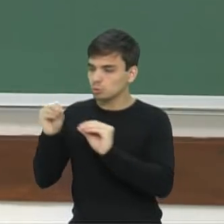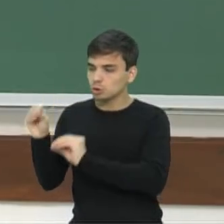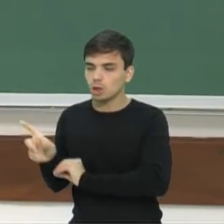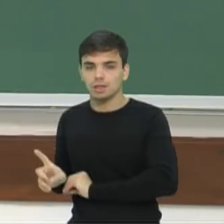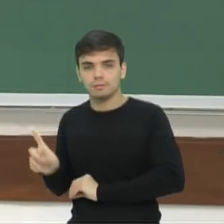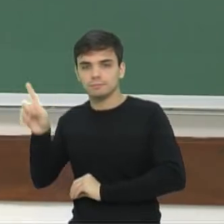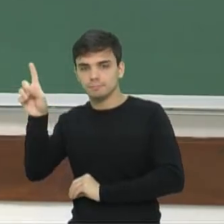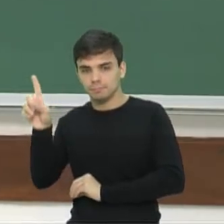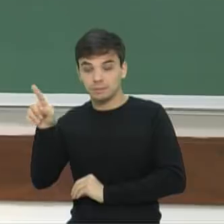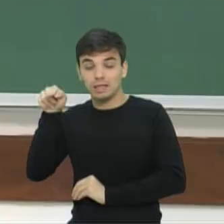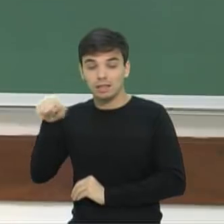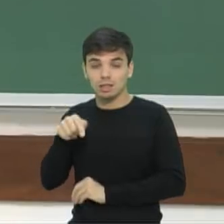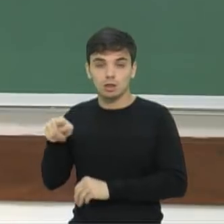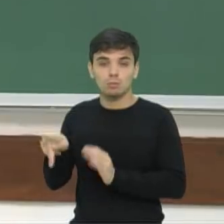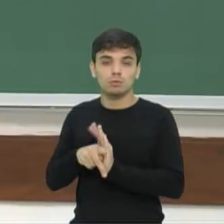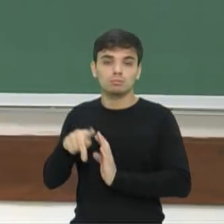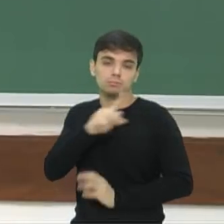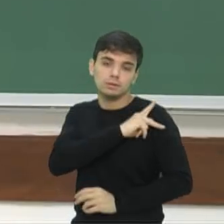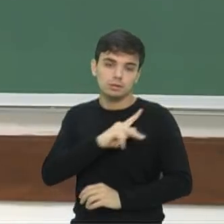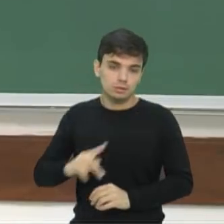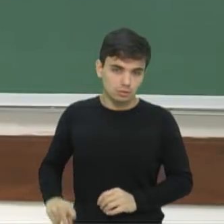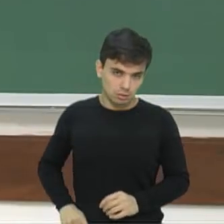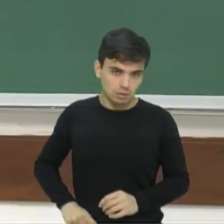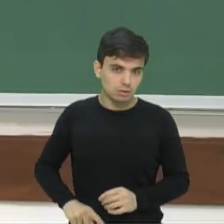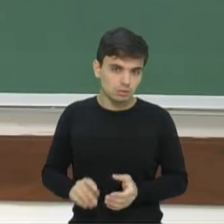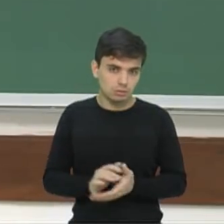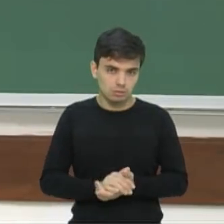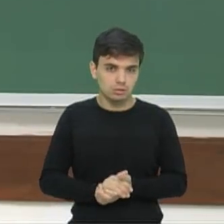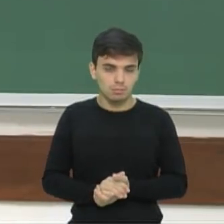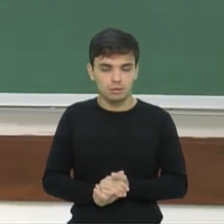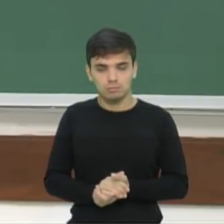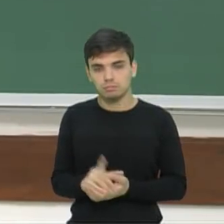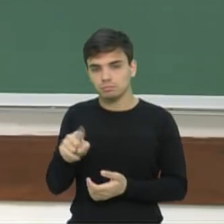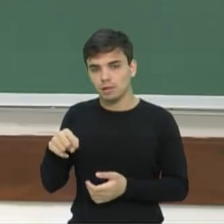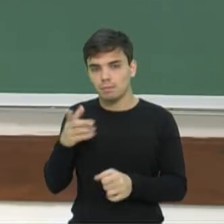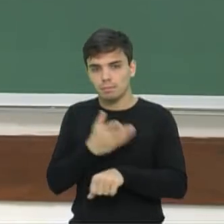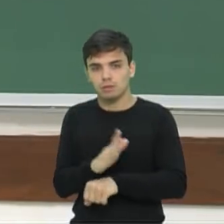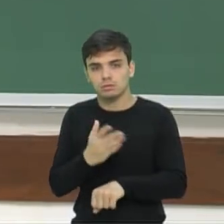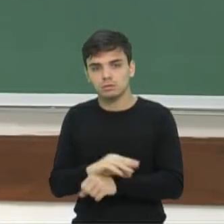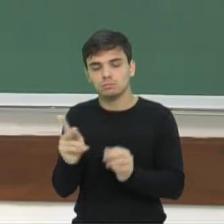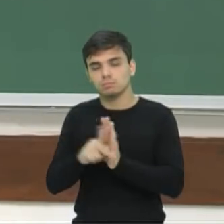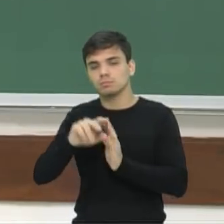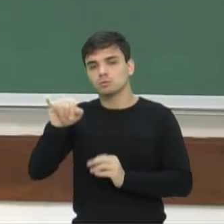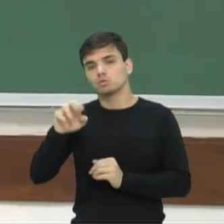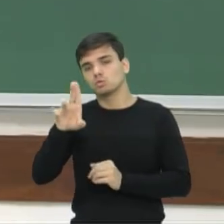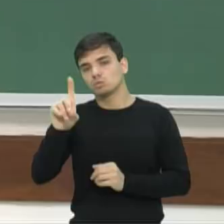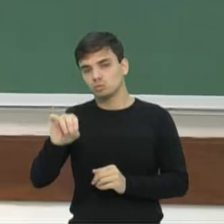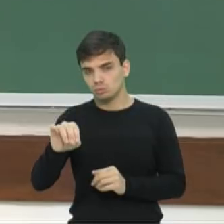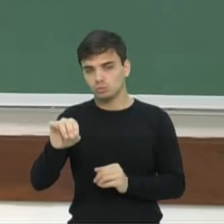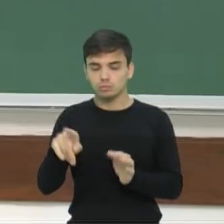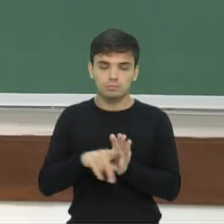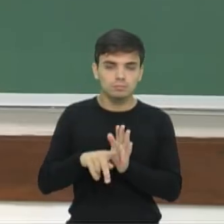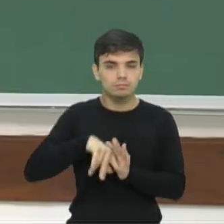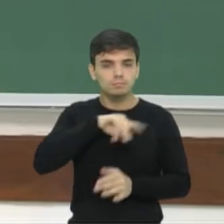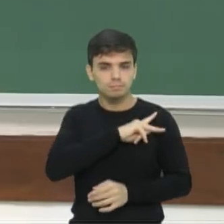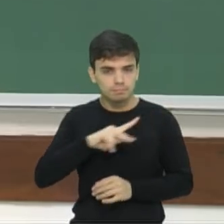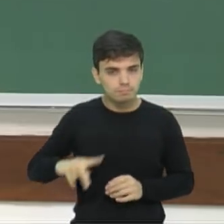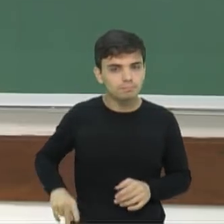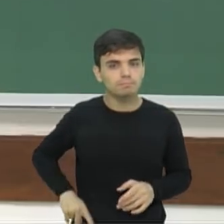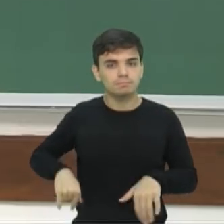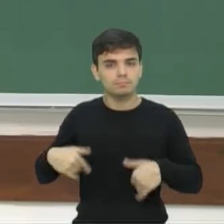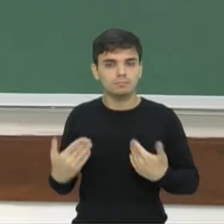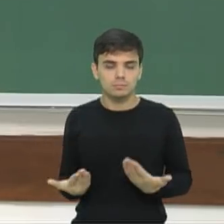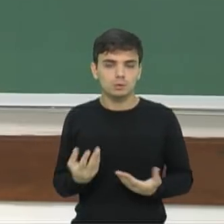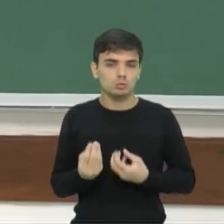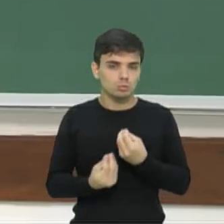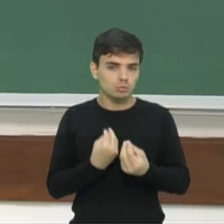ali o próprio presidente americano, na época Roosevelt, também foi um praticante do judô, né? Então ele, como presidente praticando, a difusão da